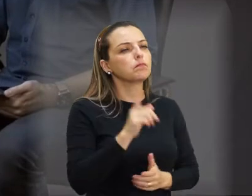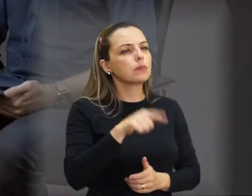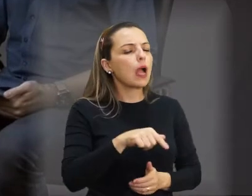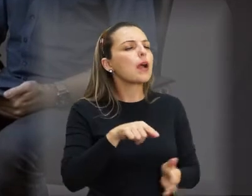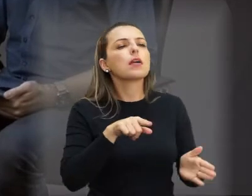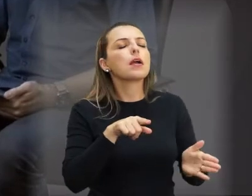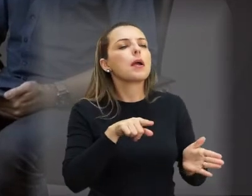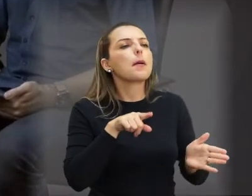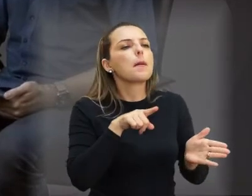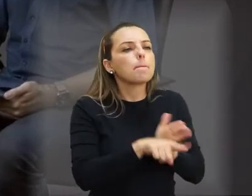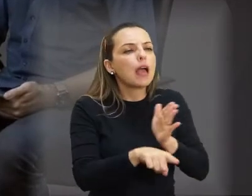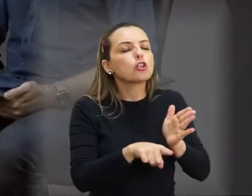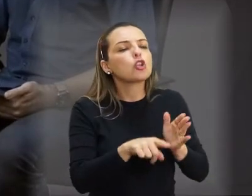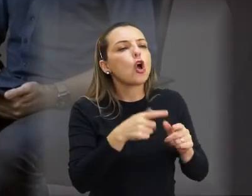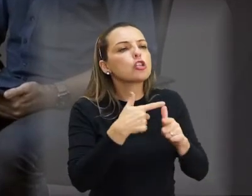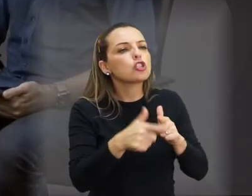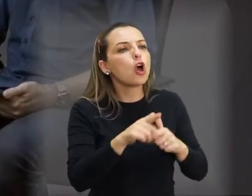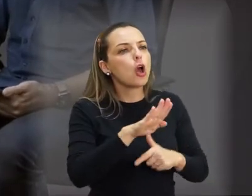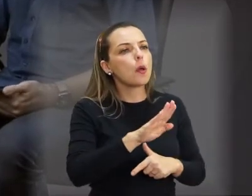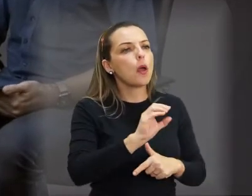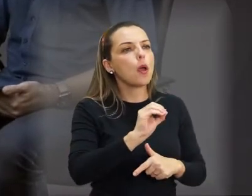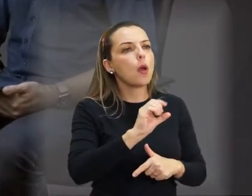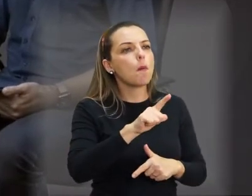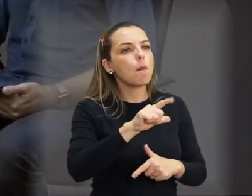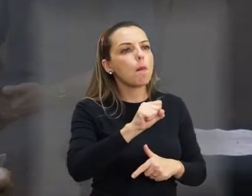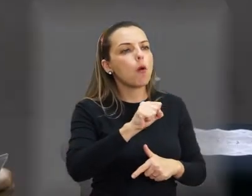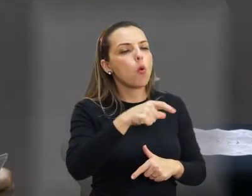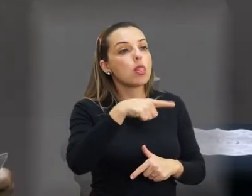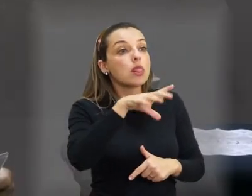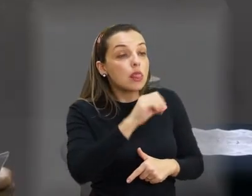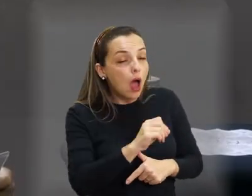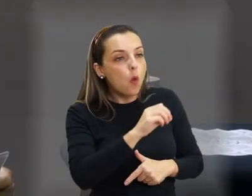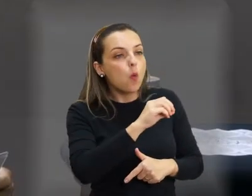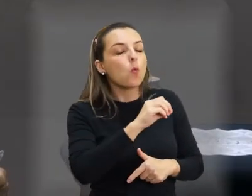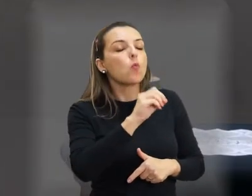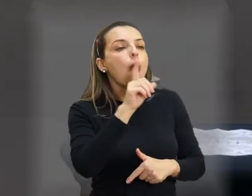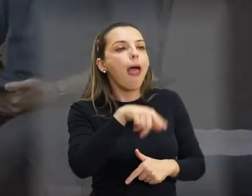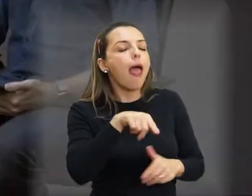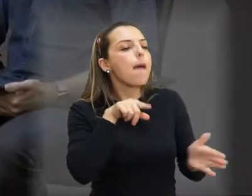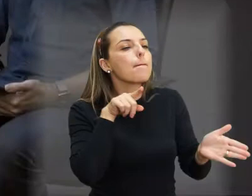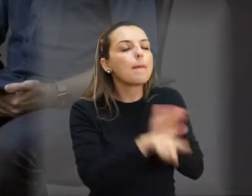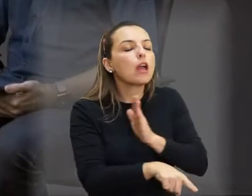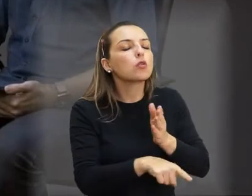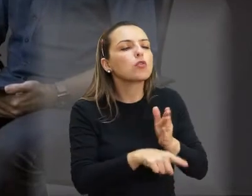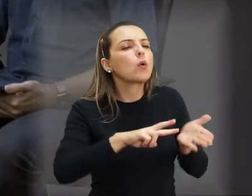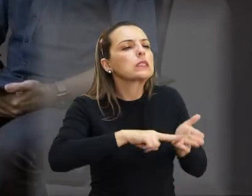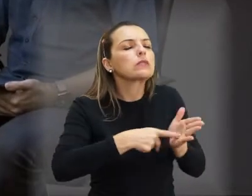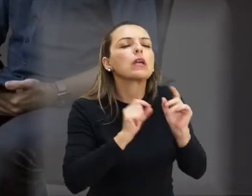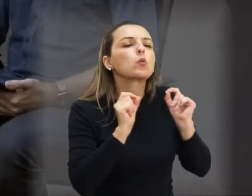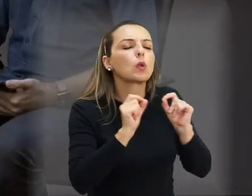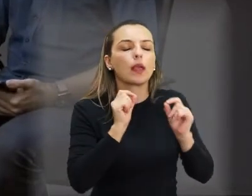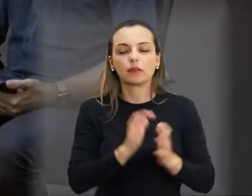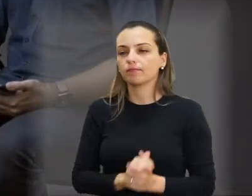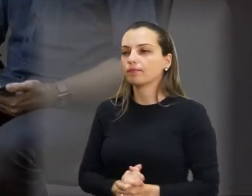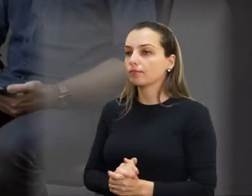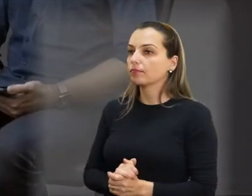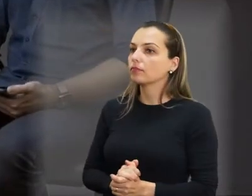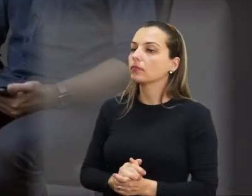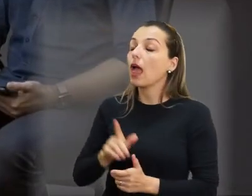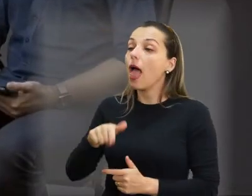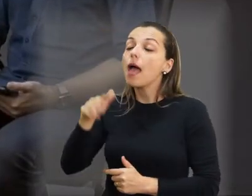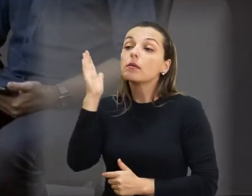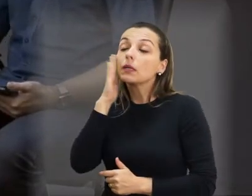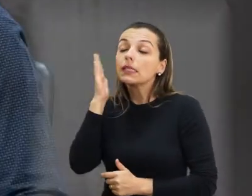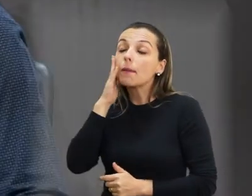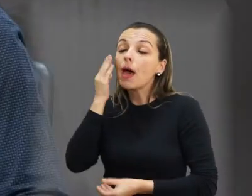vereador questionou o sistema de bolsões do DAI, o que isso significa? Na verdade, assim, a gente questionou o sistema de bolsões para a